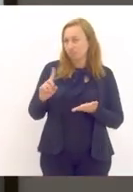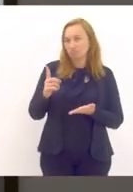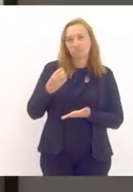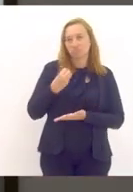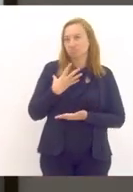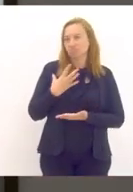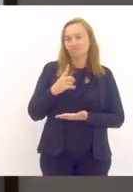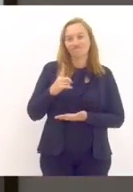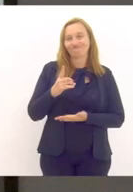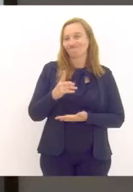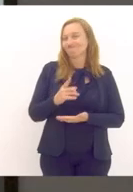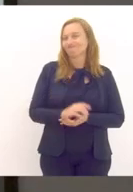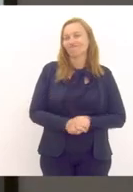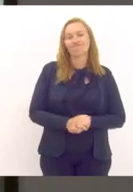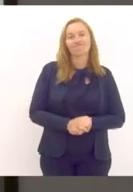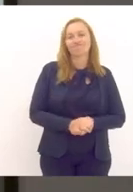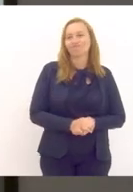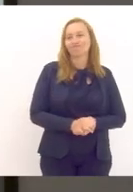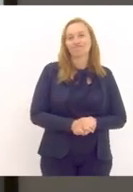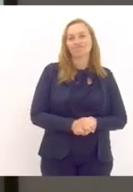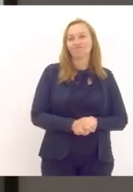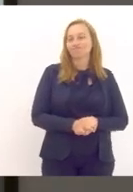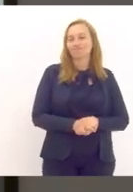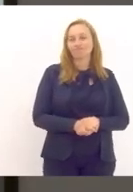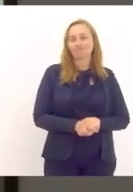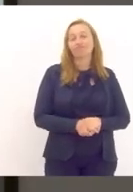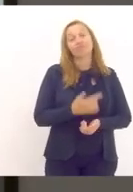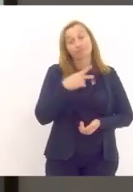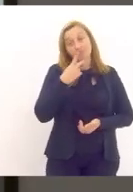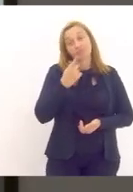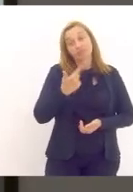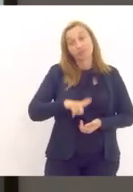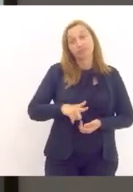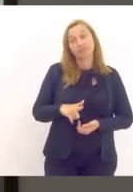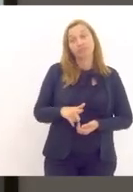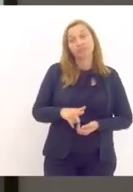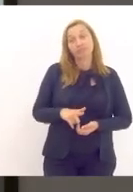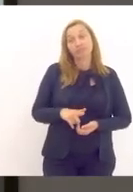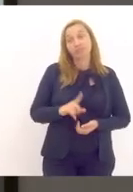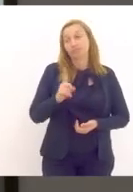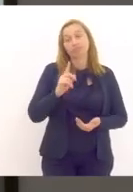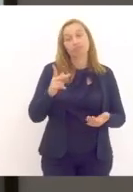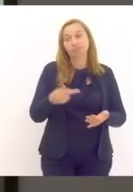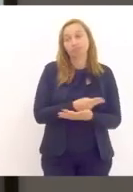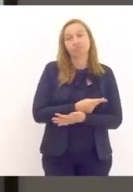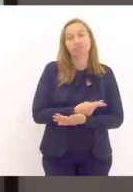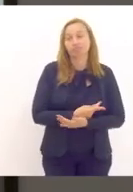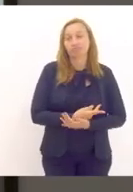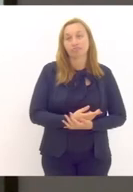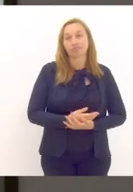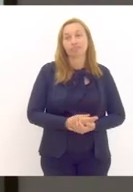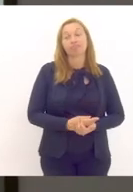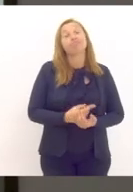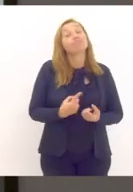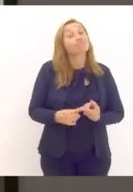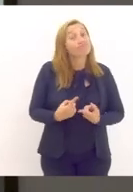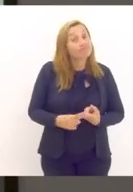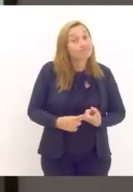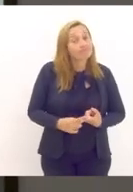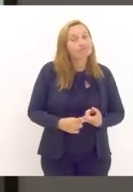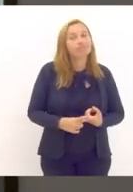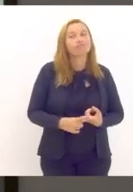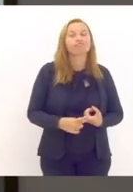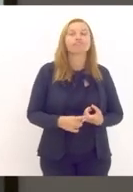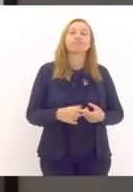não está saudável. Nós estamos falando, de novo, o nosso nominal ele não acontece. Por quê? Por conta da